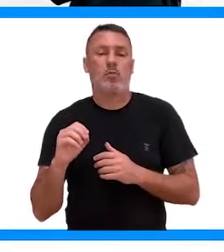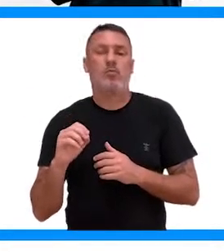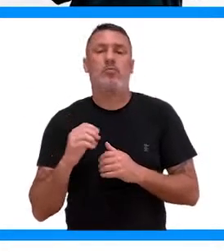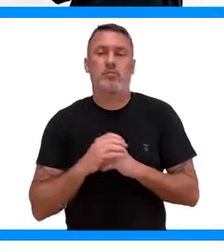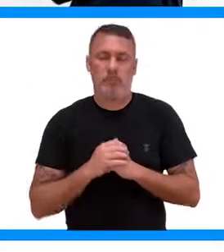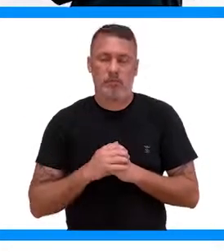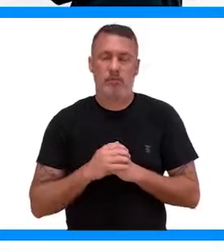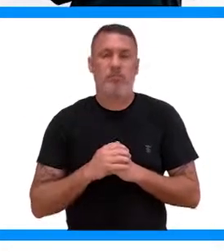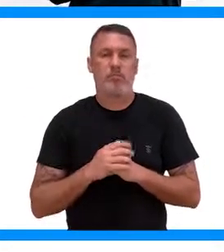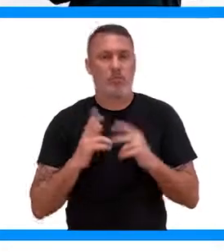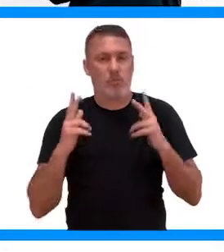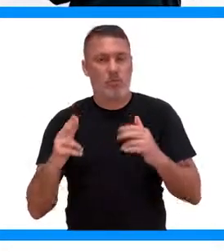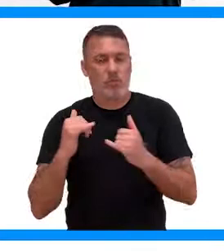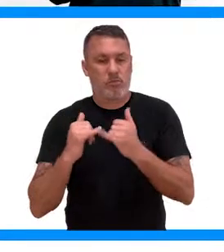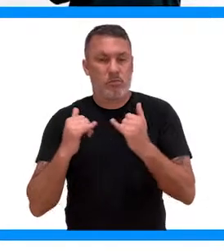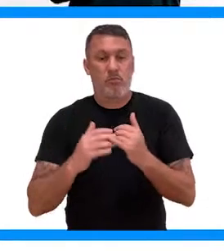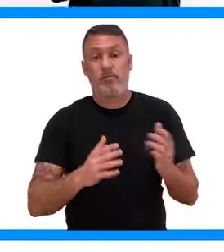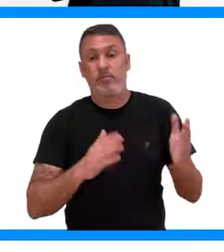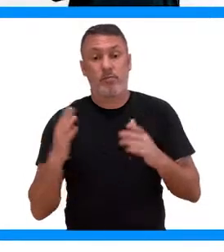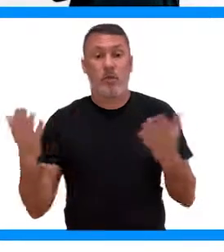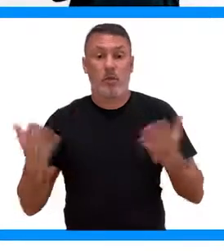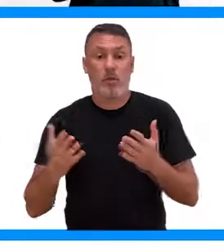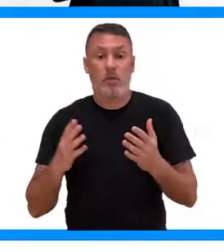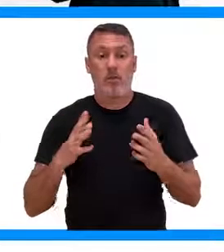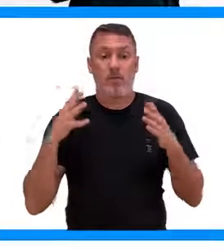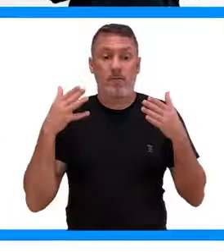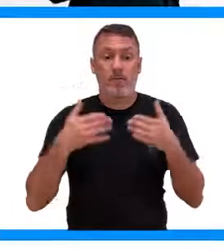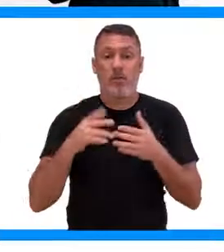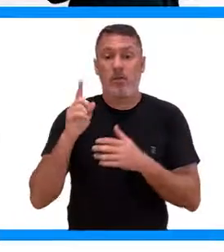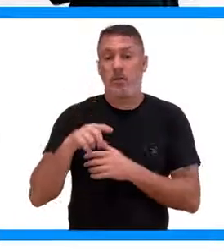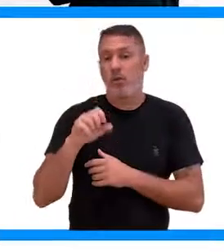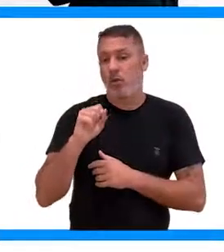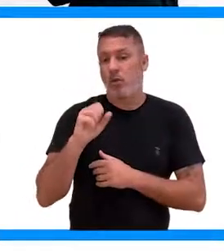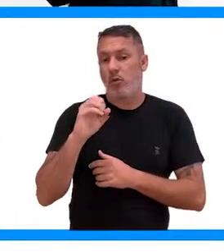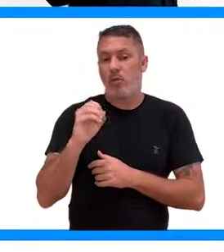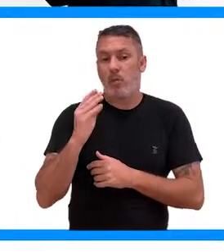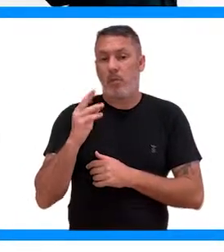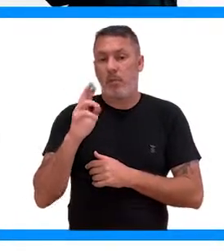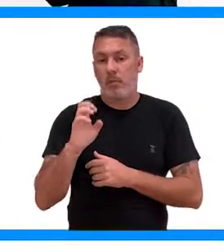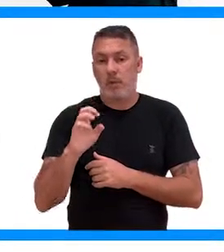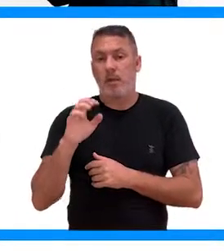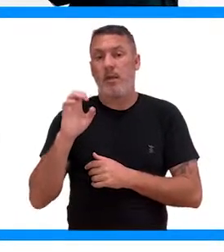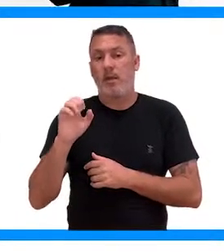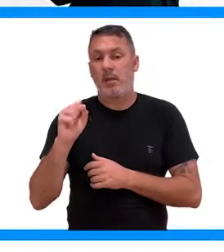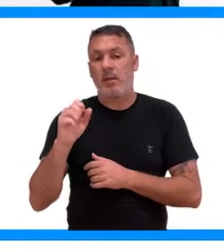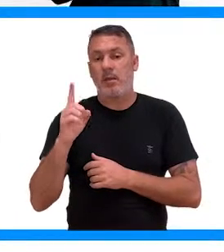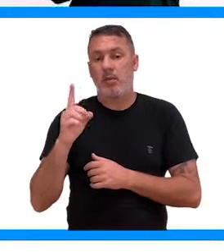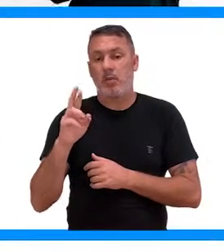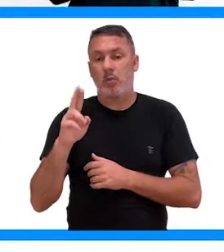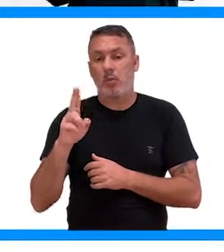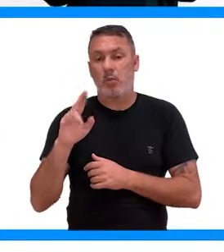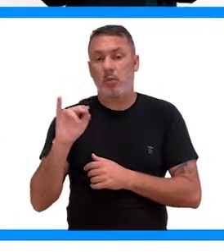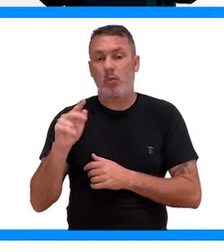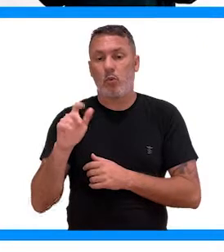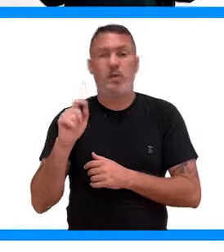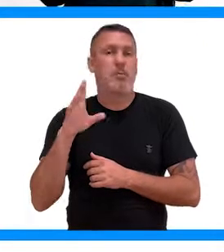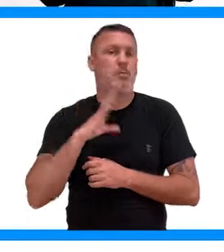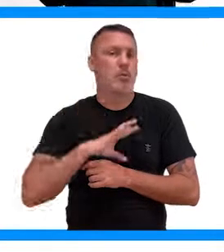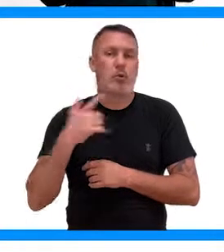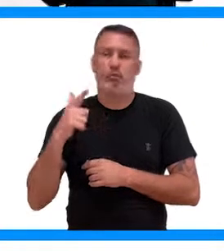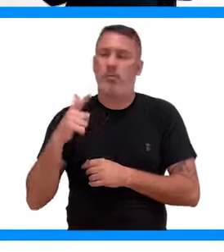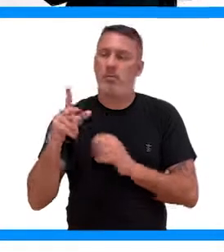E cômodo, cômodo. Bien? E agora nós vamos para as sobresdrúxulas que não existem